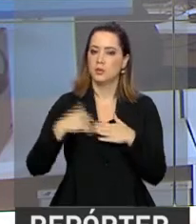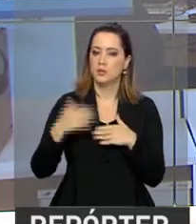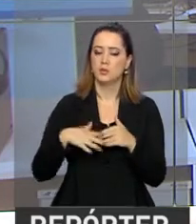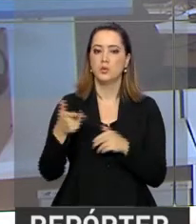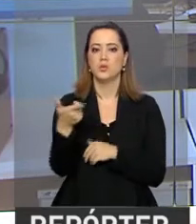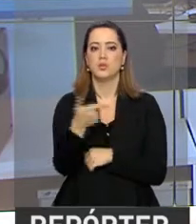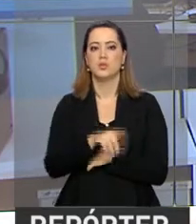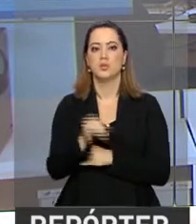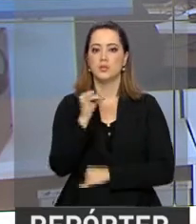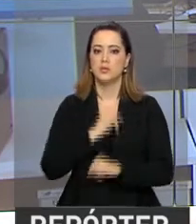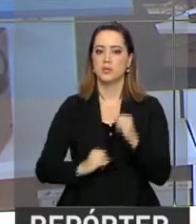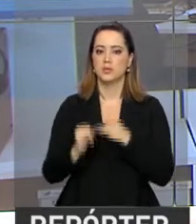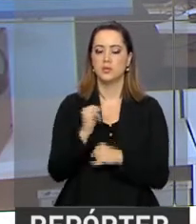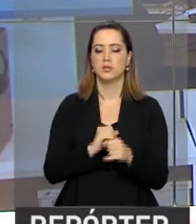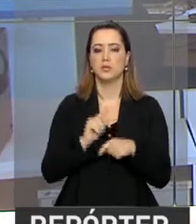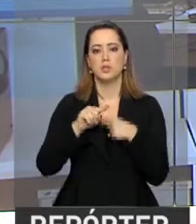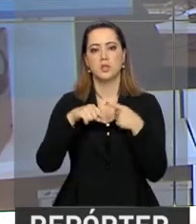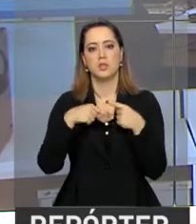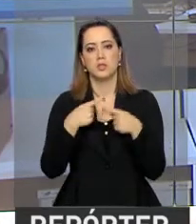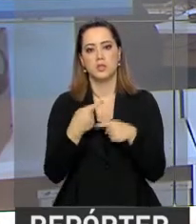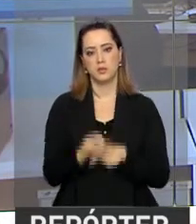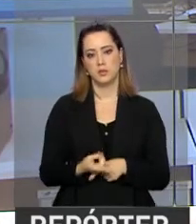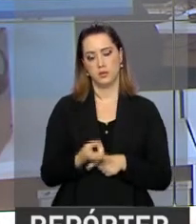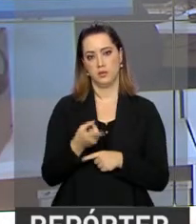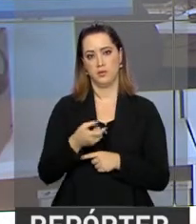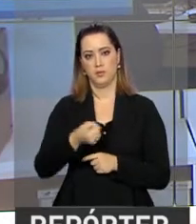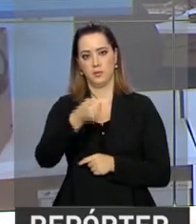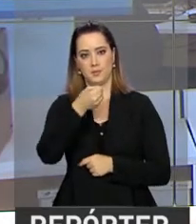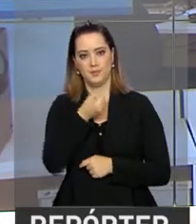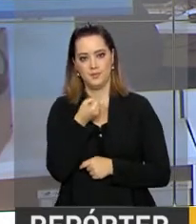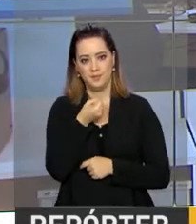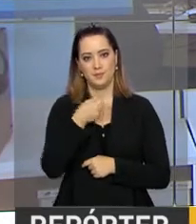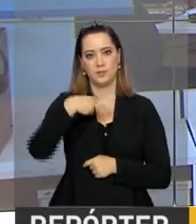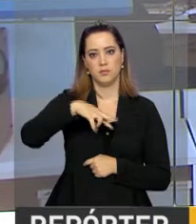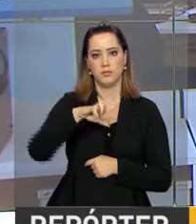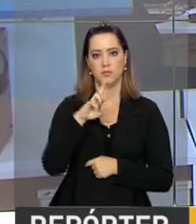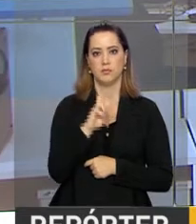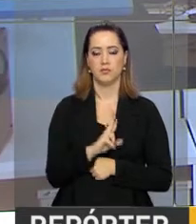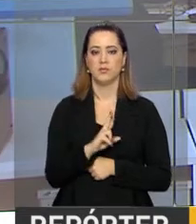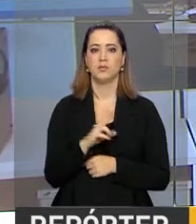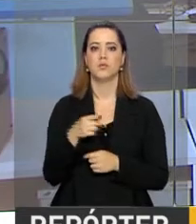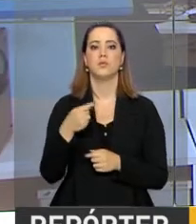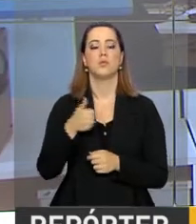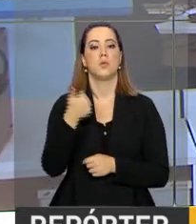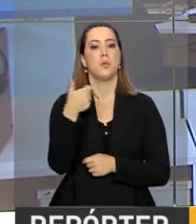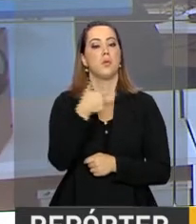qualquer momento com outras informações, outras notícias, na próxima edição do Repórter